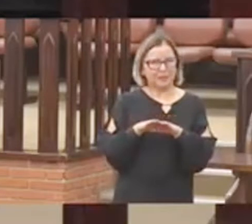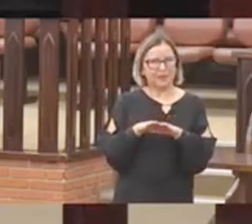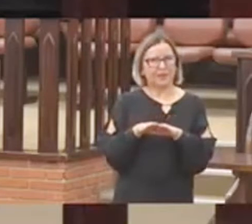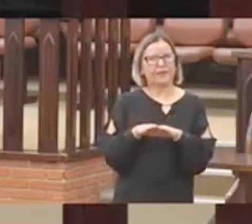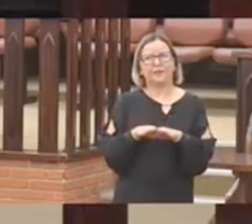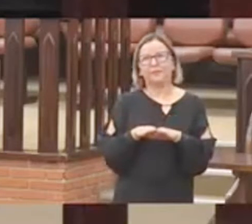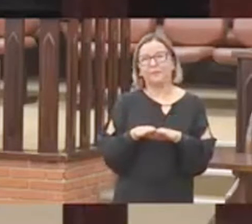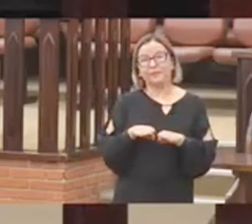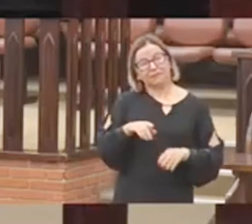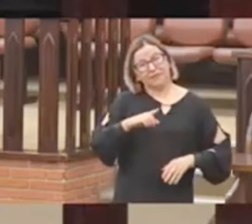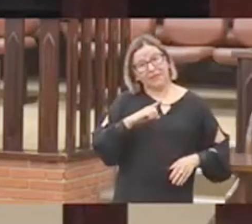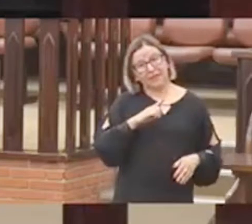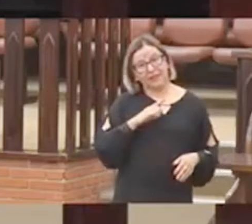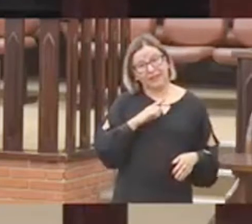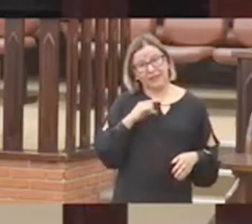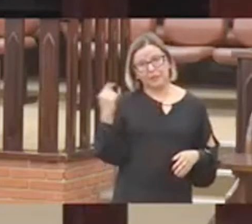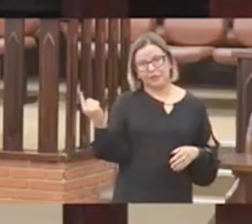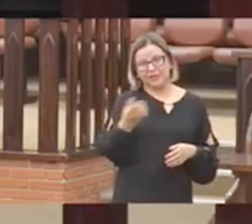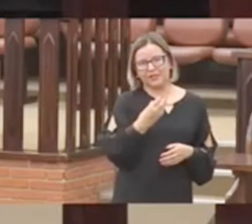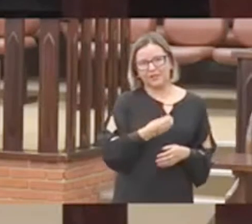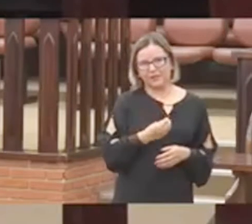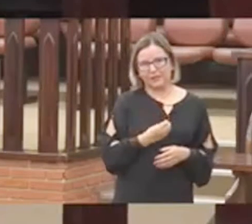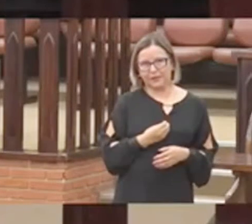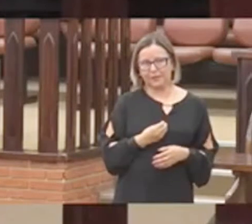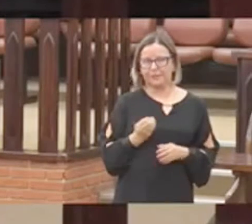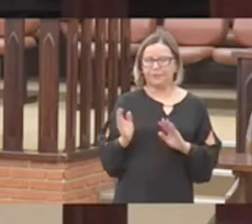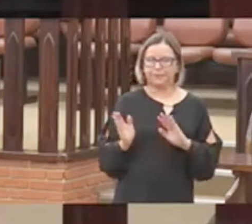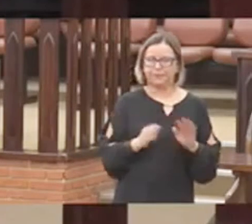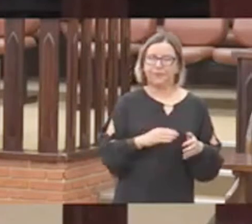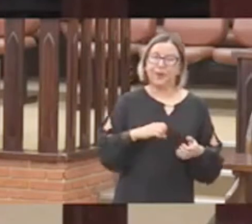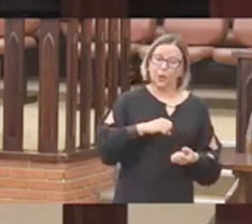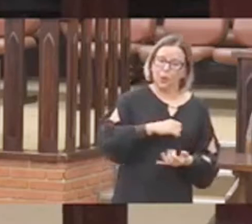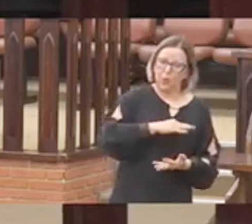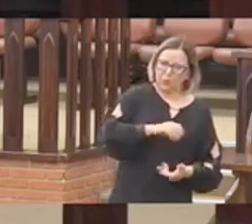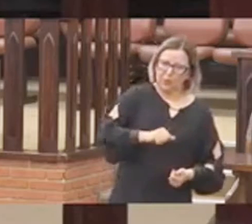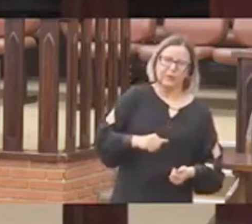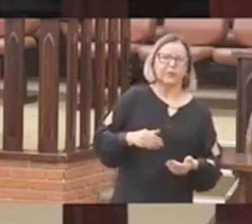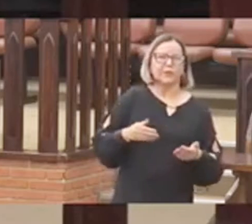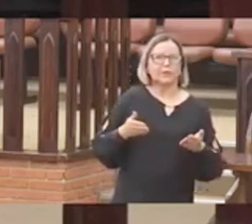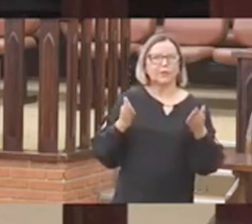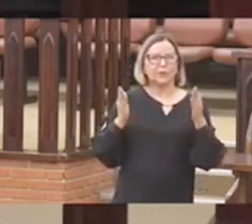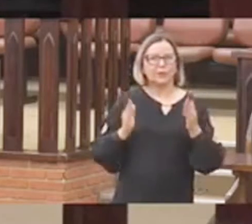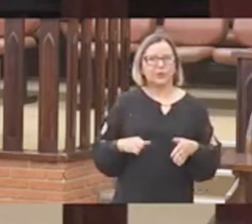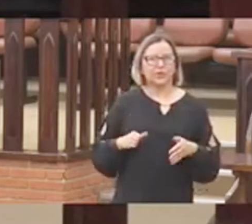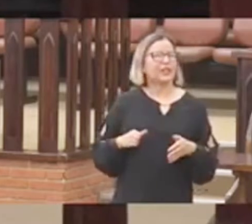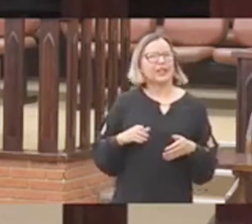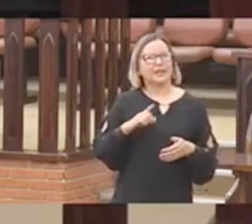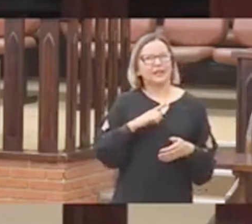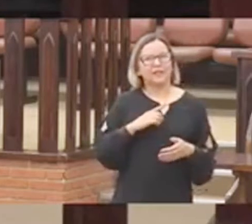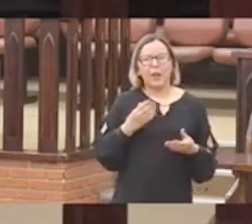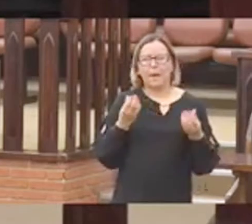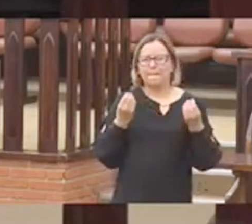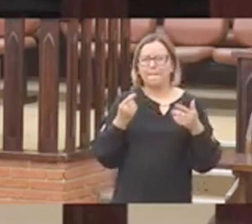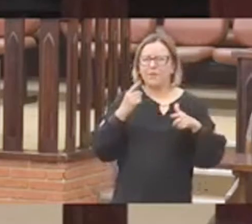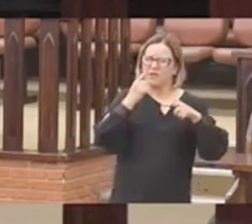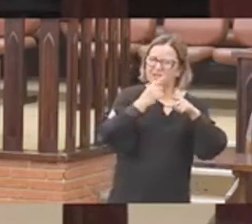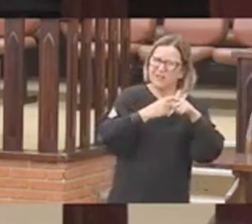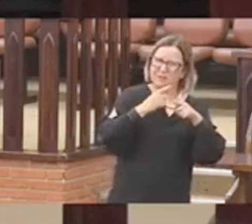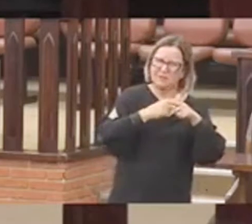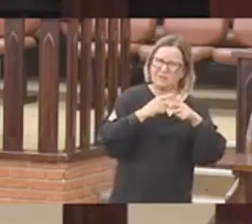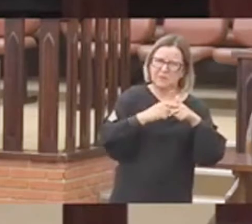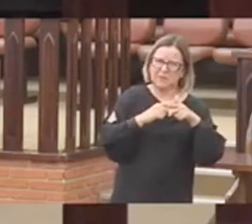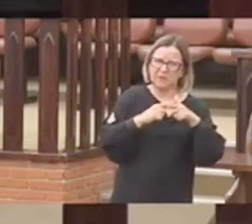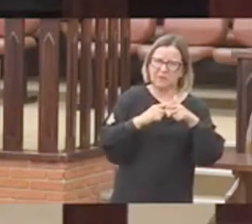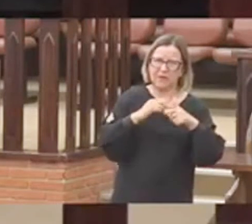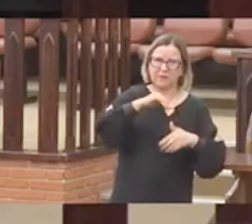O mundo já testemunhou muitas tragédias. A erupção do vulcão Vesúvio, no ano 79 depois